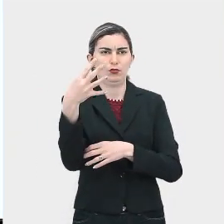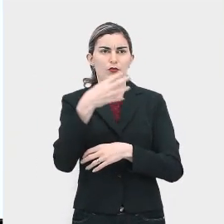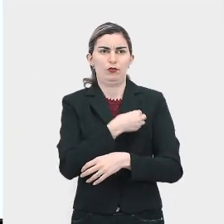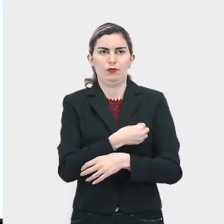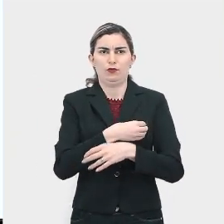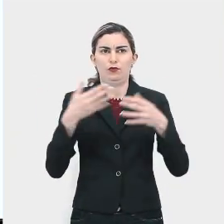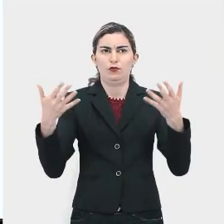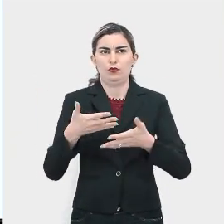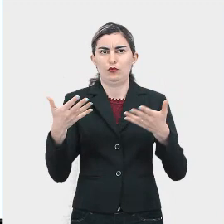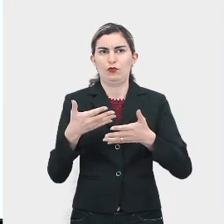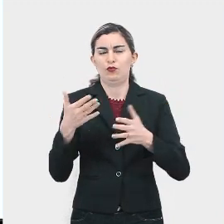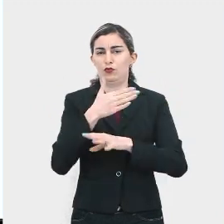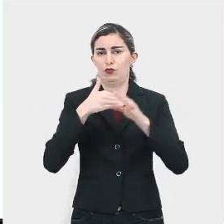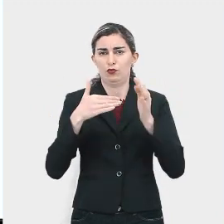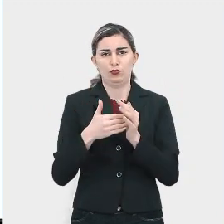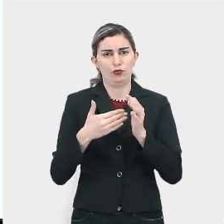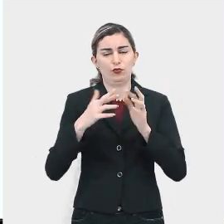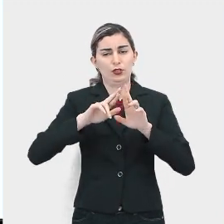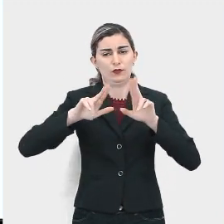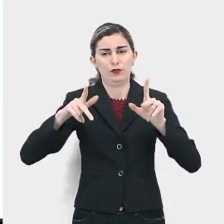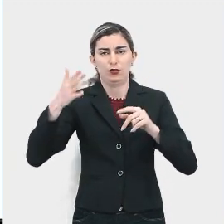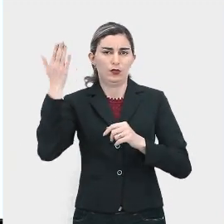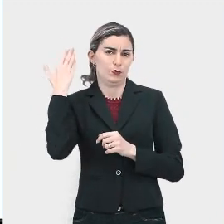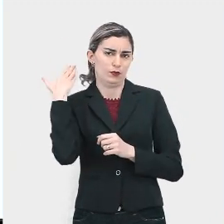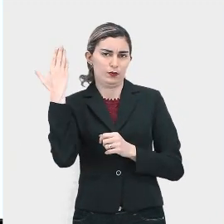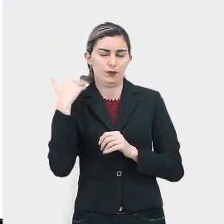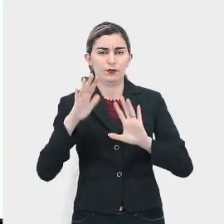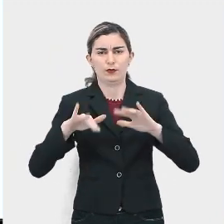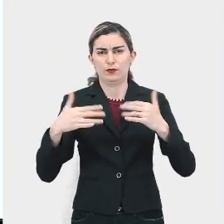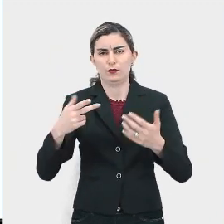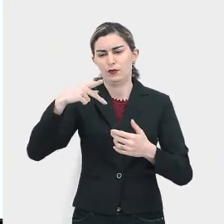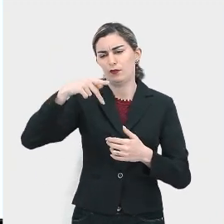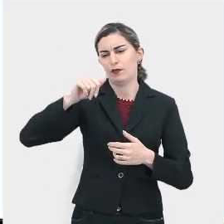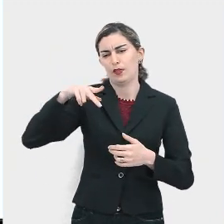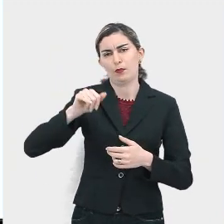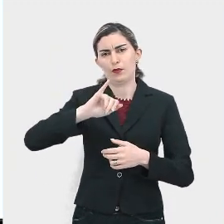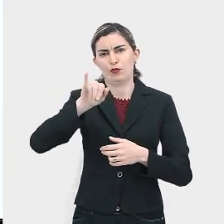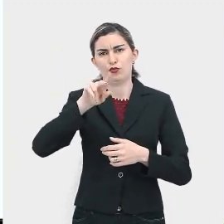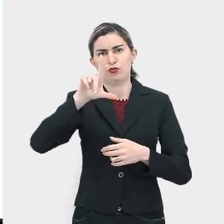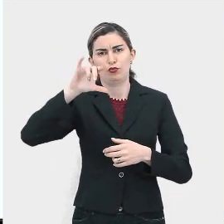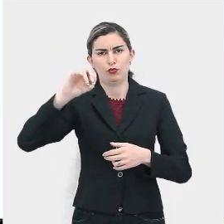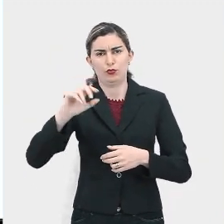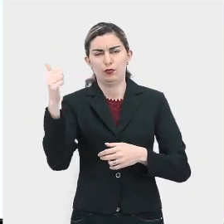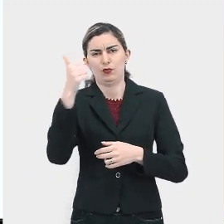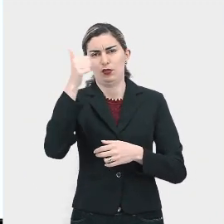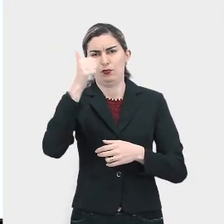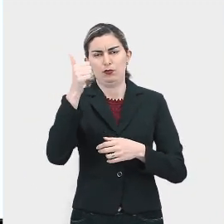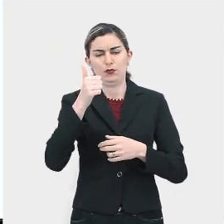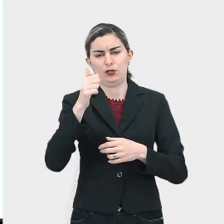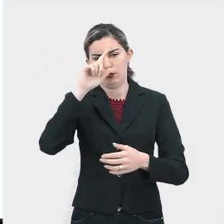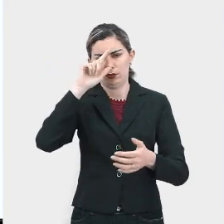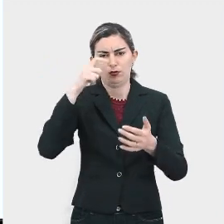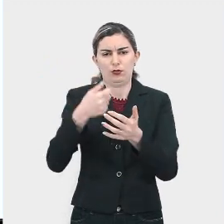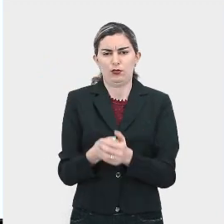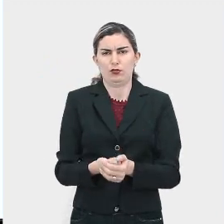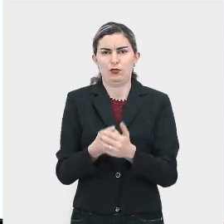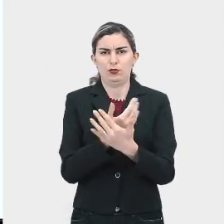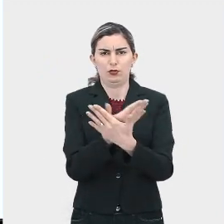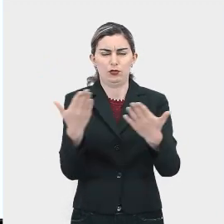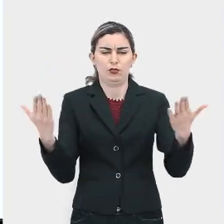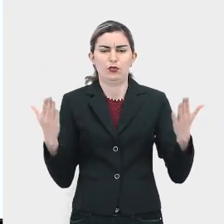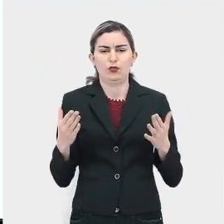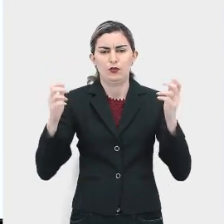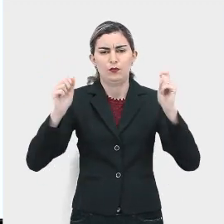época. Então, o Papa Júlio I decidiu instituir essa data, para poder atrair mais a questão